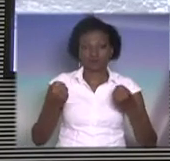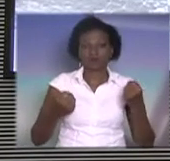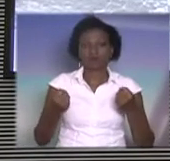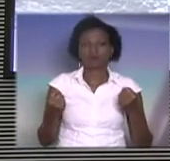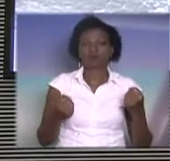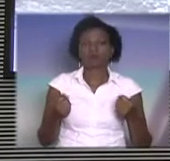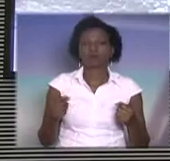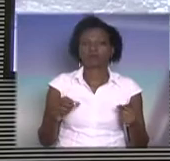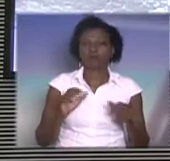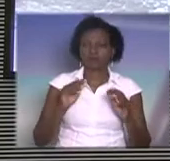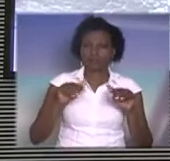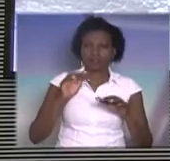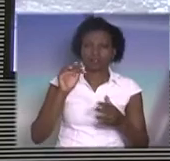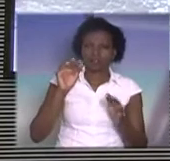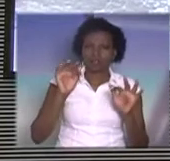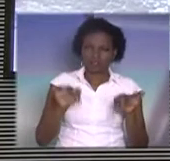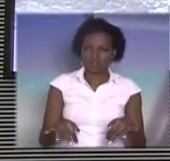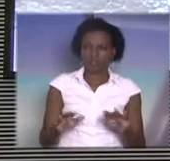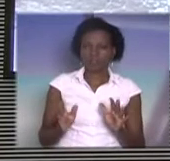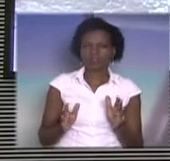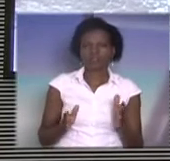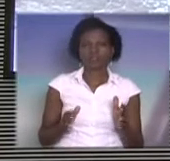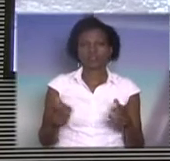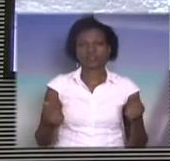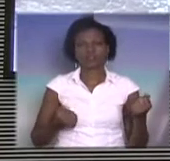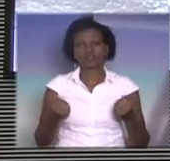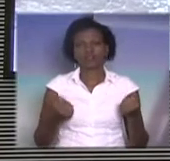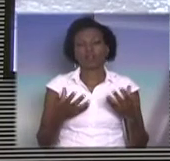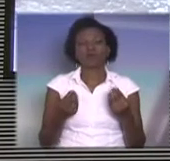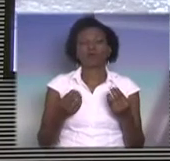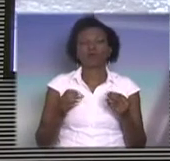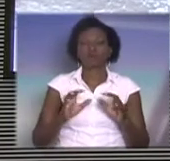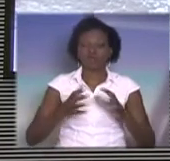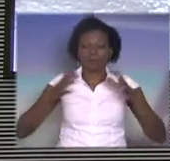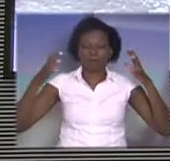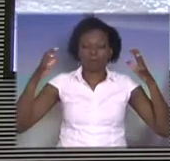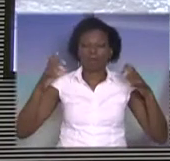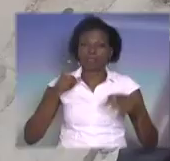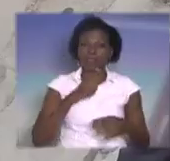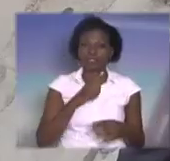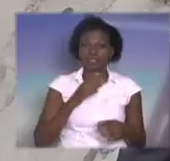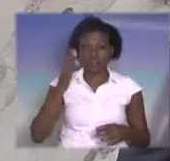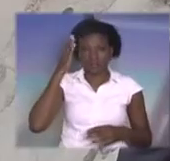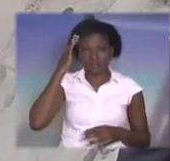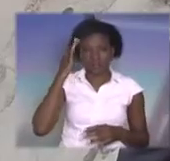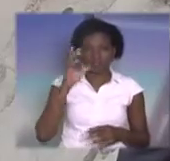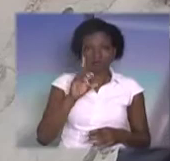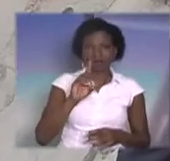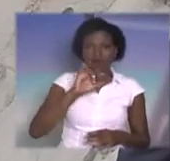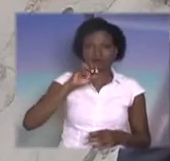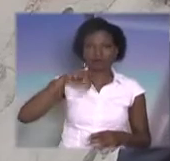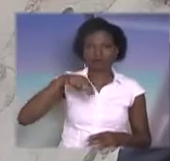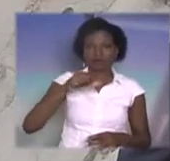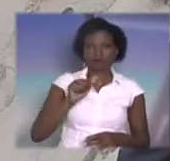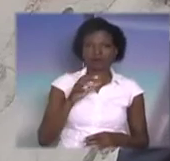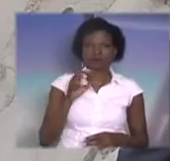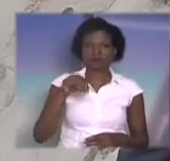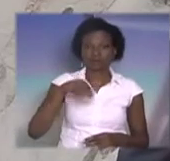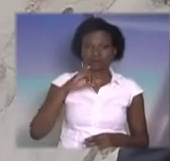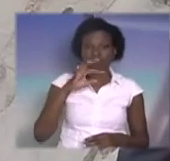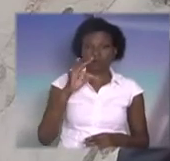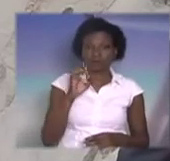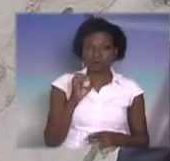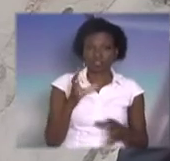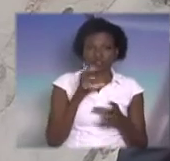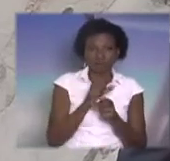Só para terminar, senhor presidente, do carro que foi lançado cheio de explosivos. Você sabe quantos quilos de dinamite tinha dentro desse carro? 20 quilos de dinamite. E